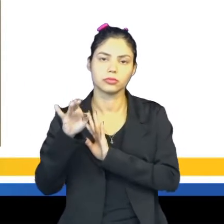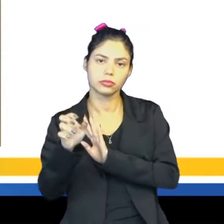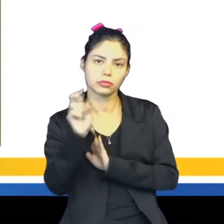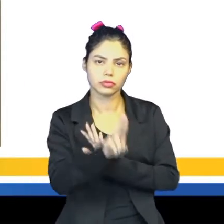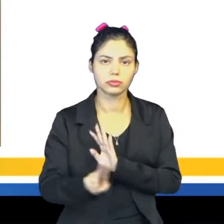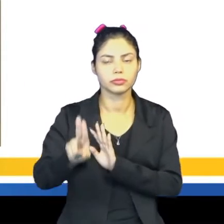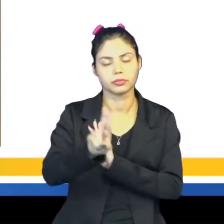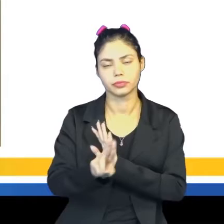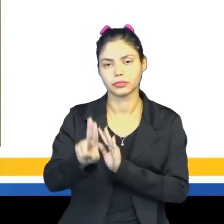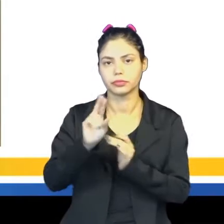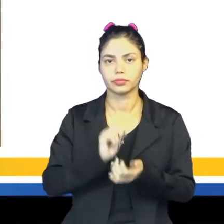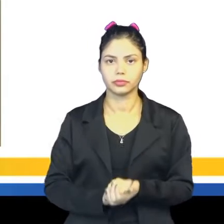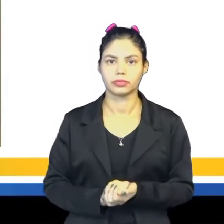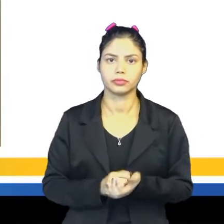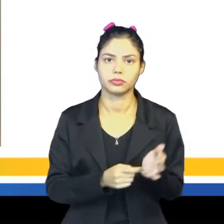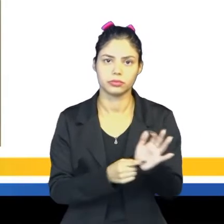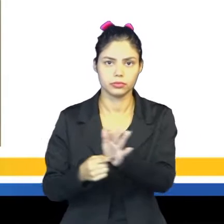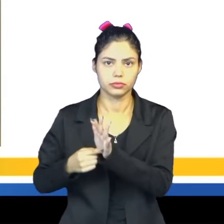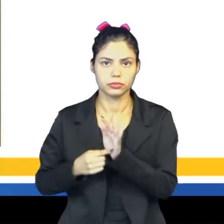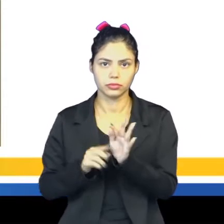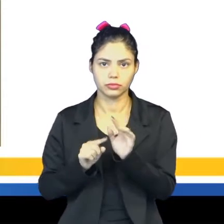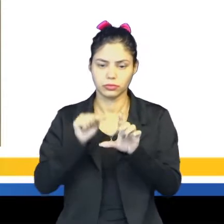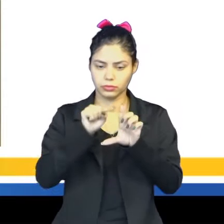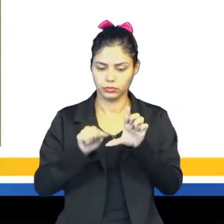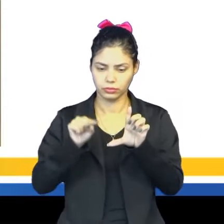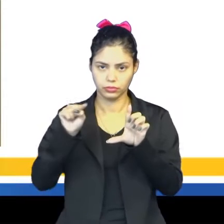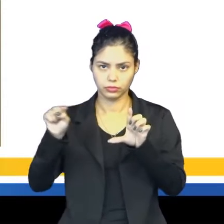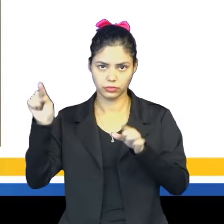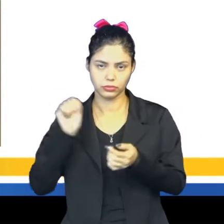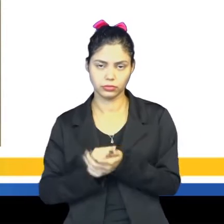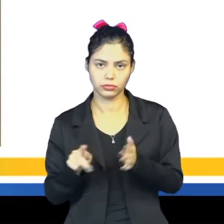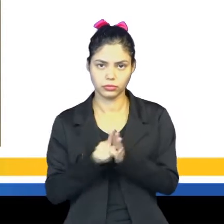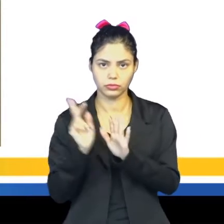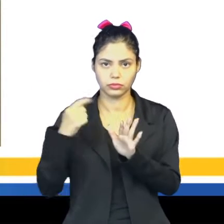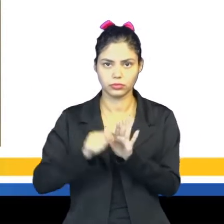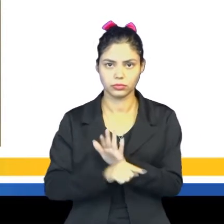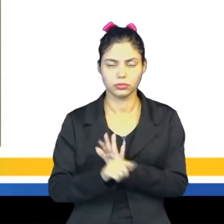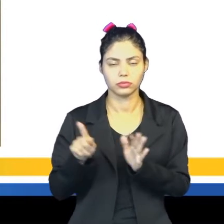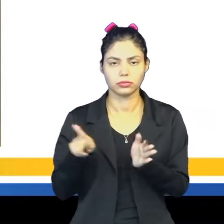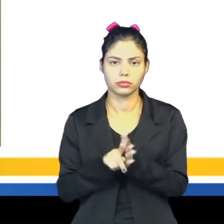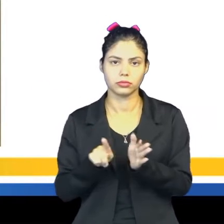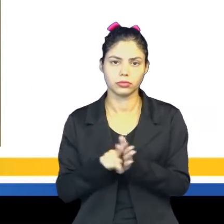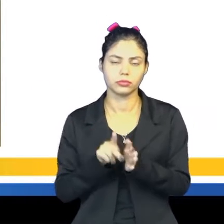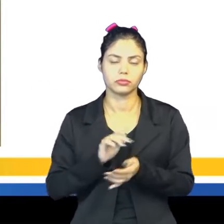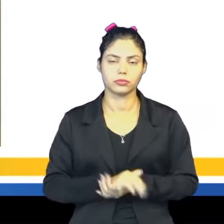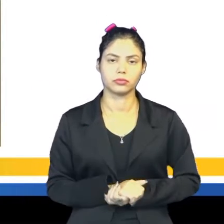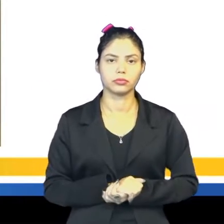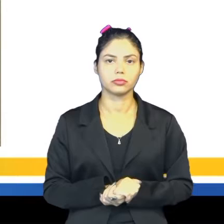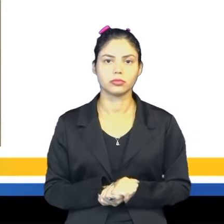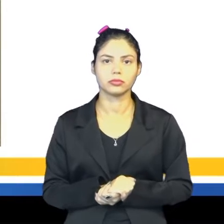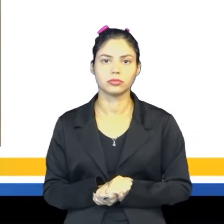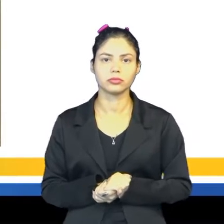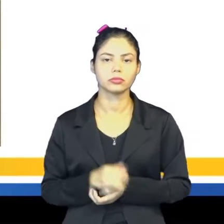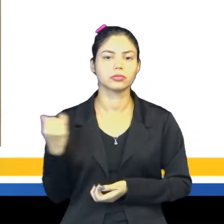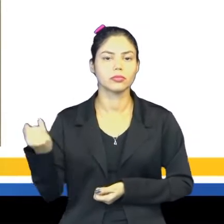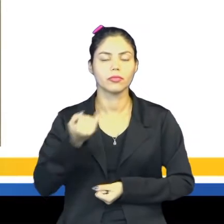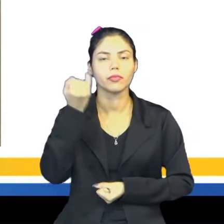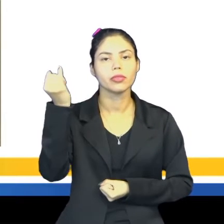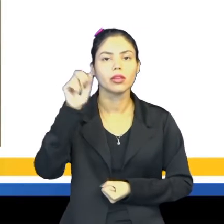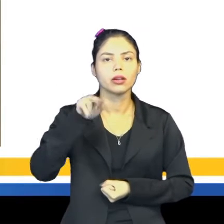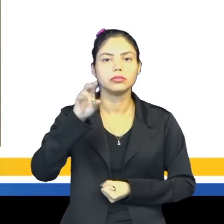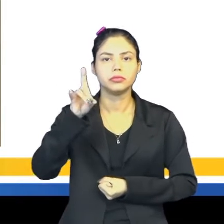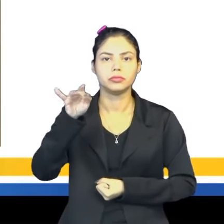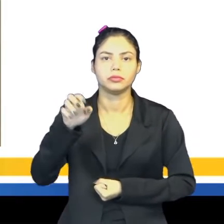unidades usadas para definir o volume no interior de um recipiente. A principal unidade